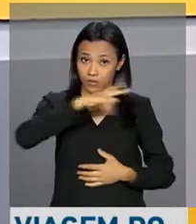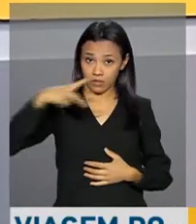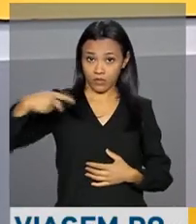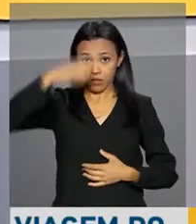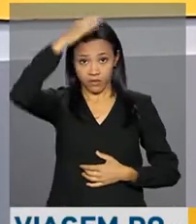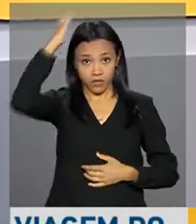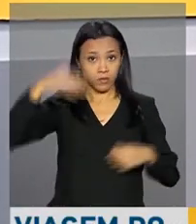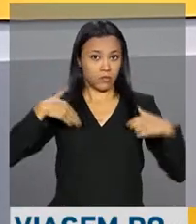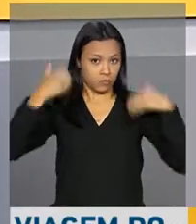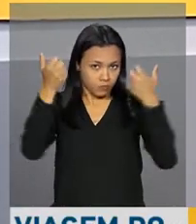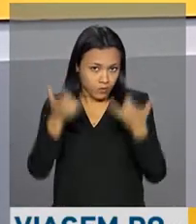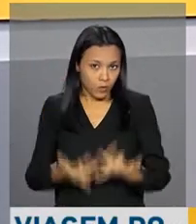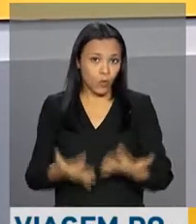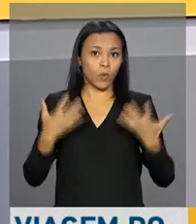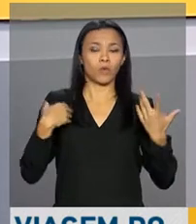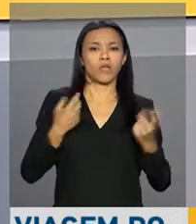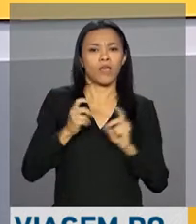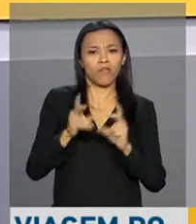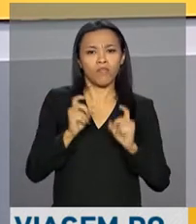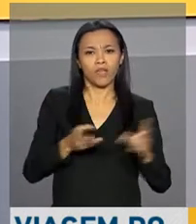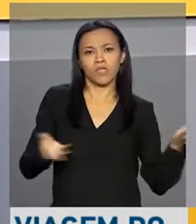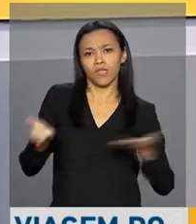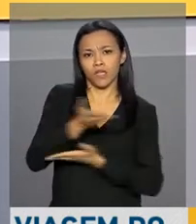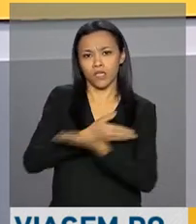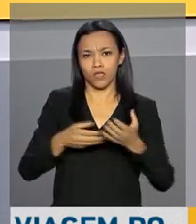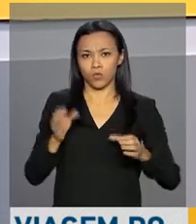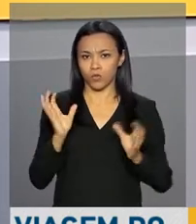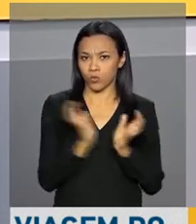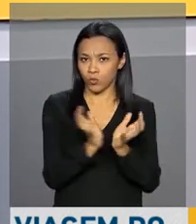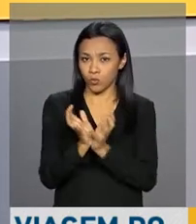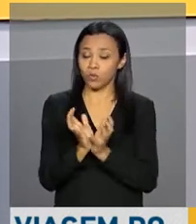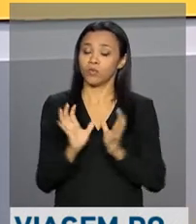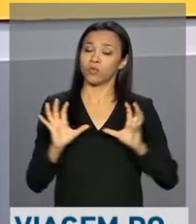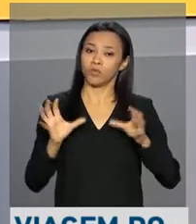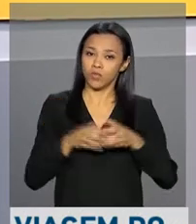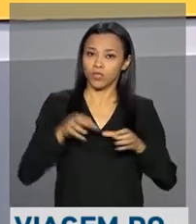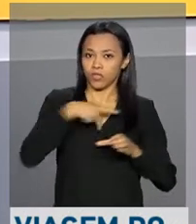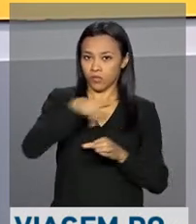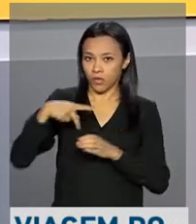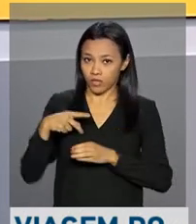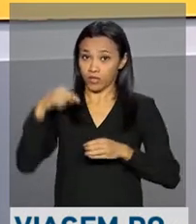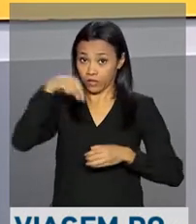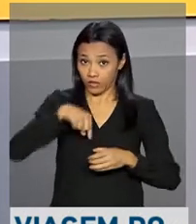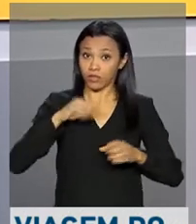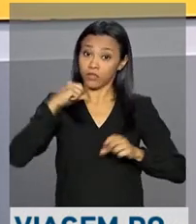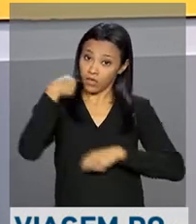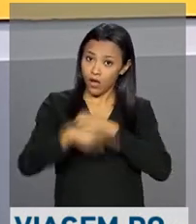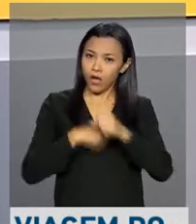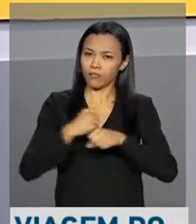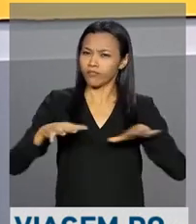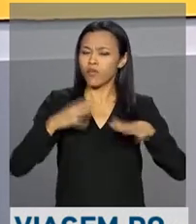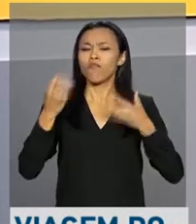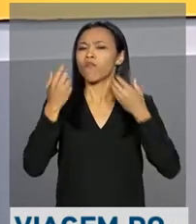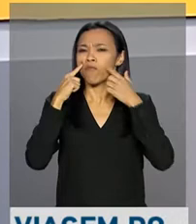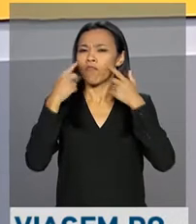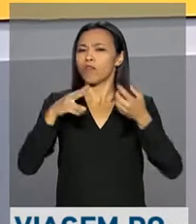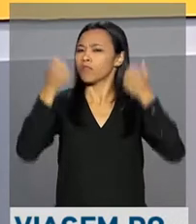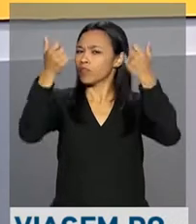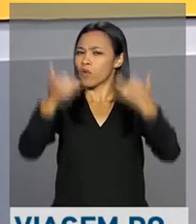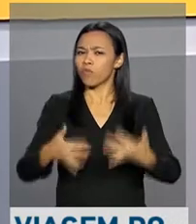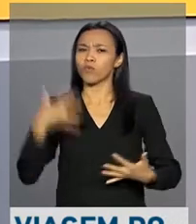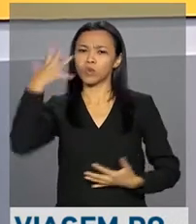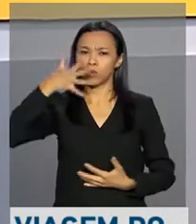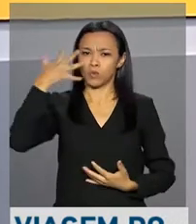afirmou que o comércio entre os países do bloco retomou o dinamismo este ano. Vamos ver como foi o discurso de